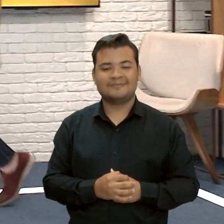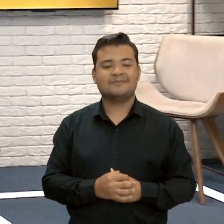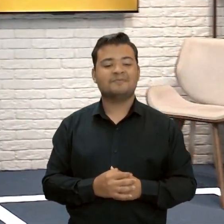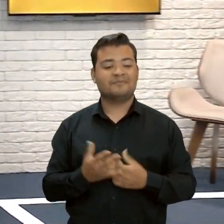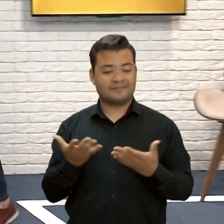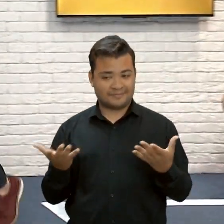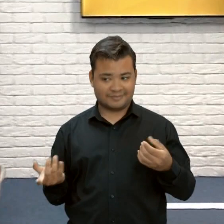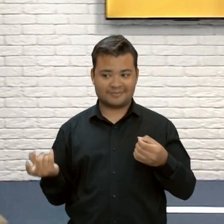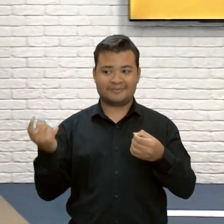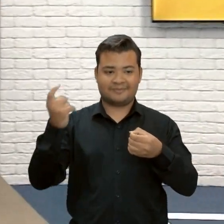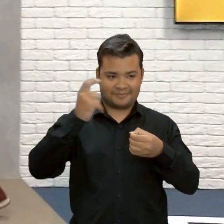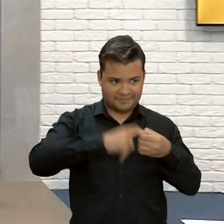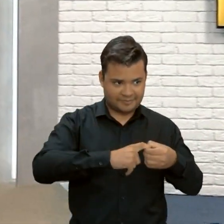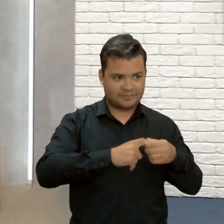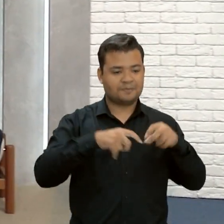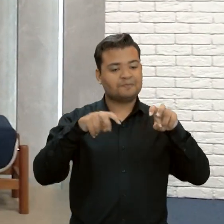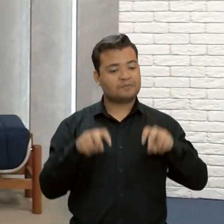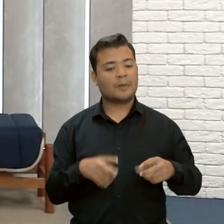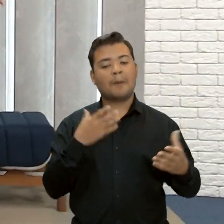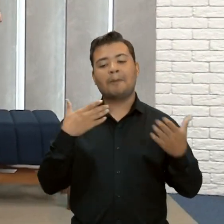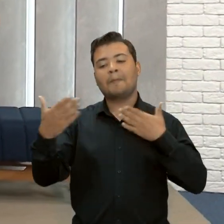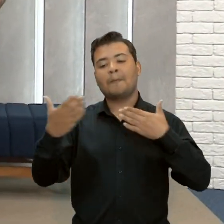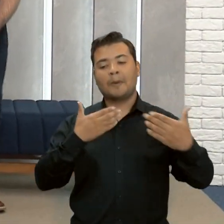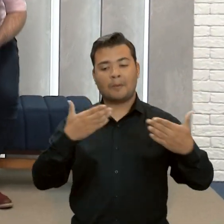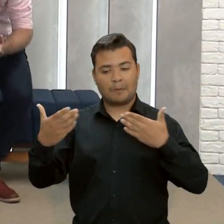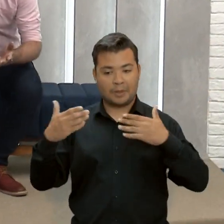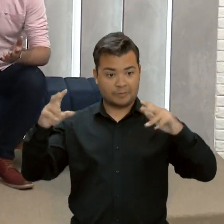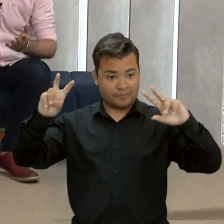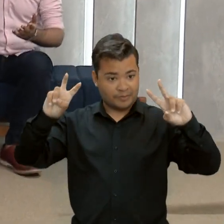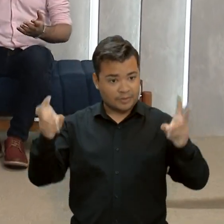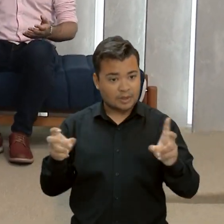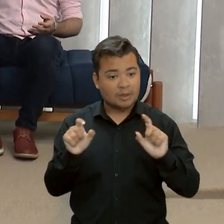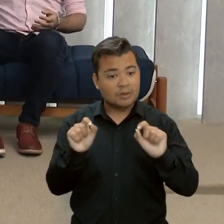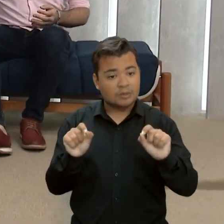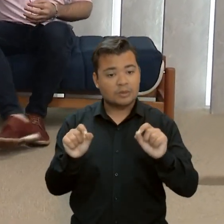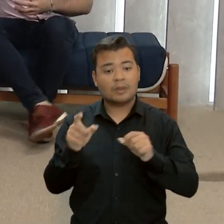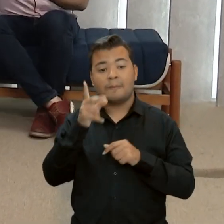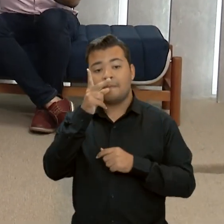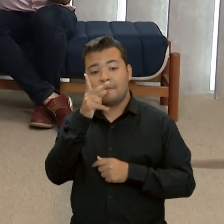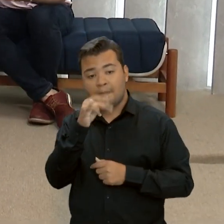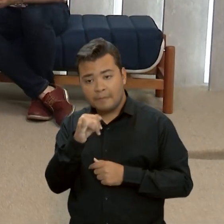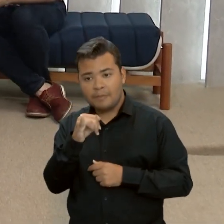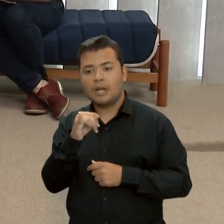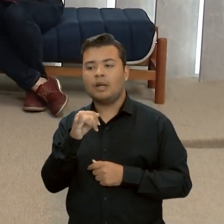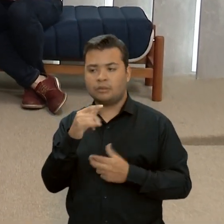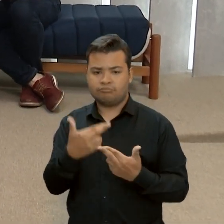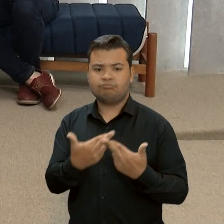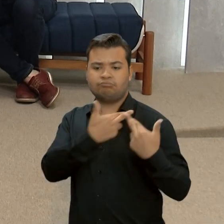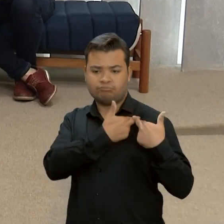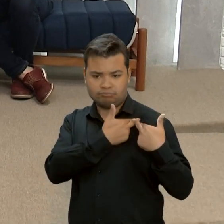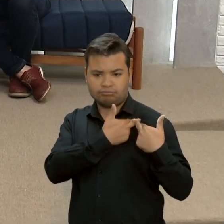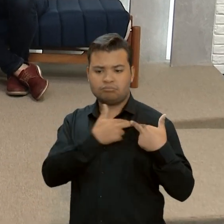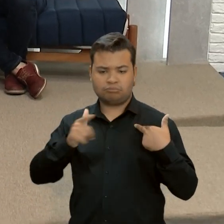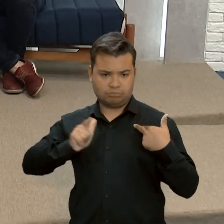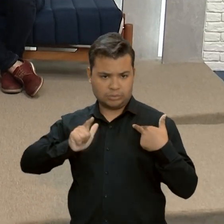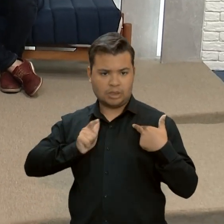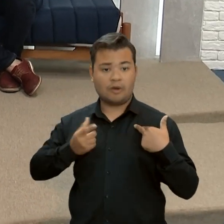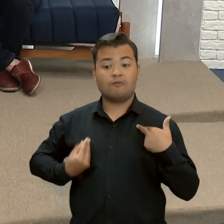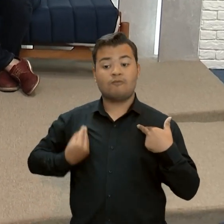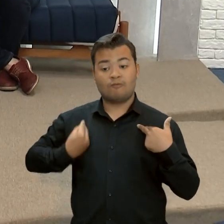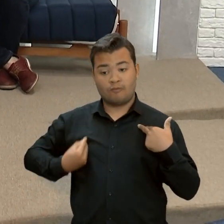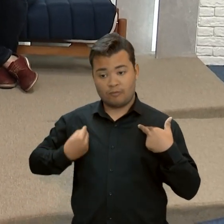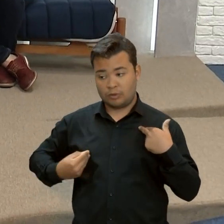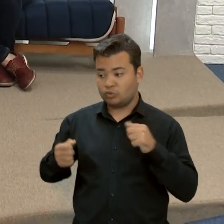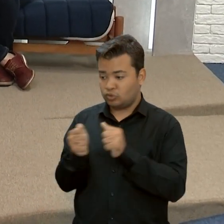nosso bate-papo, falando, né, sobre essa questão da presença dos pais, a efetividade, né, da presença